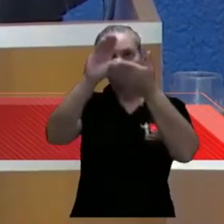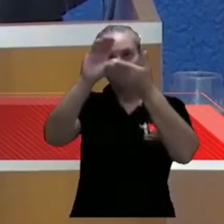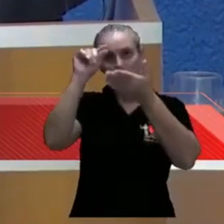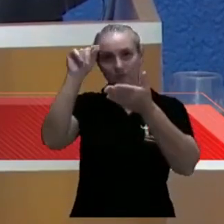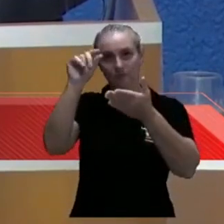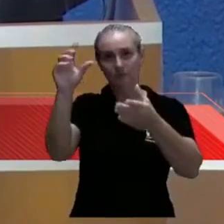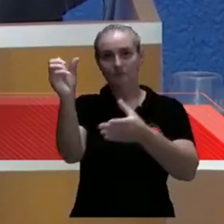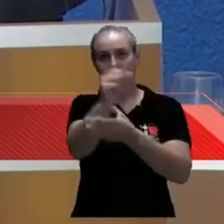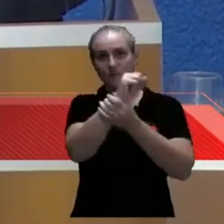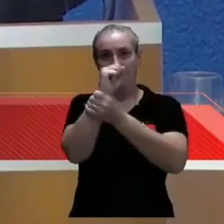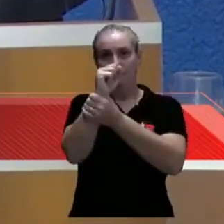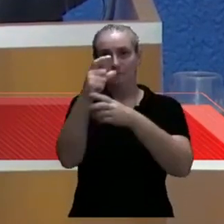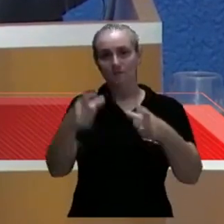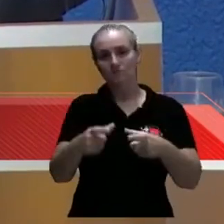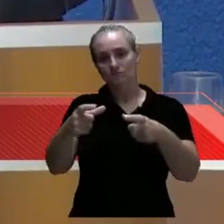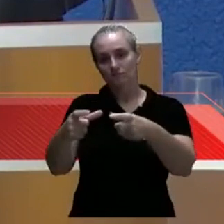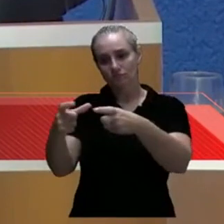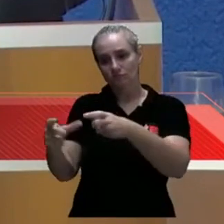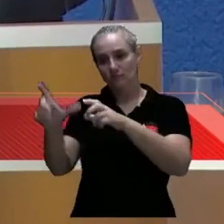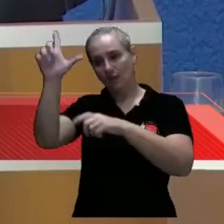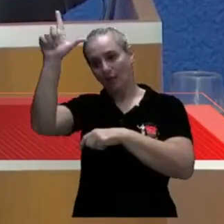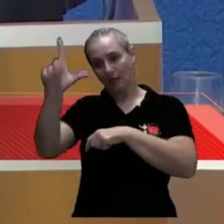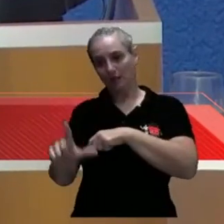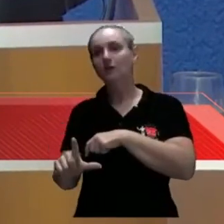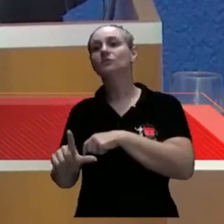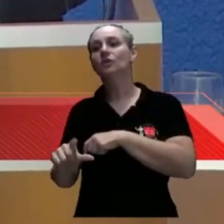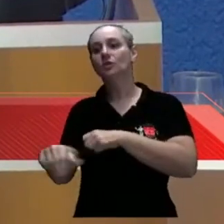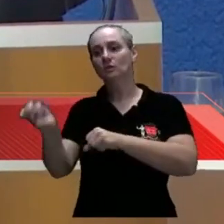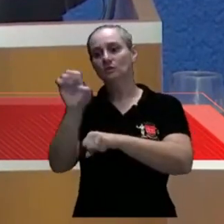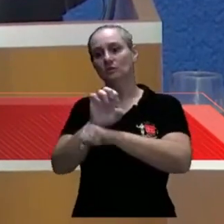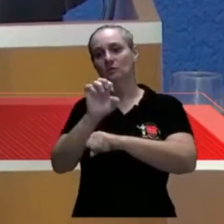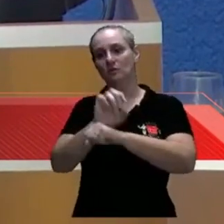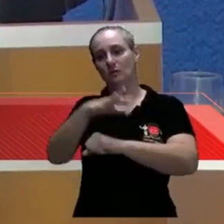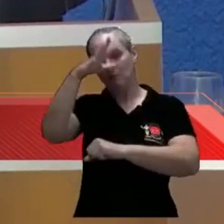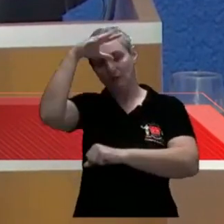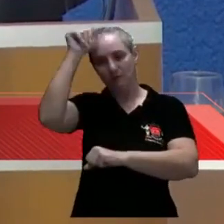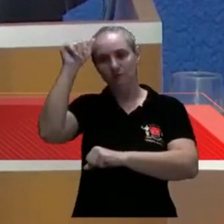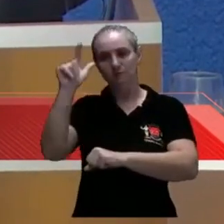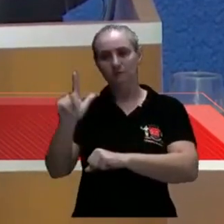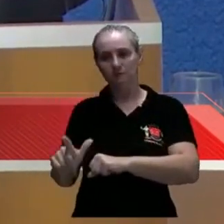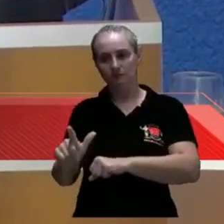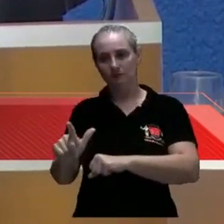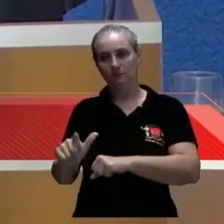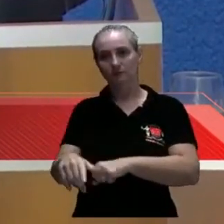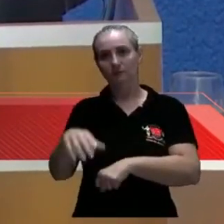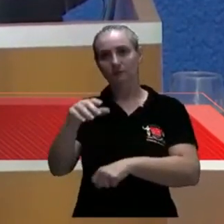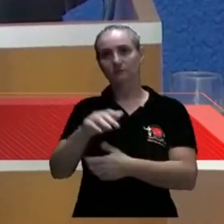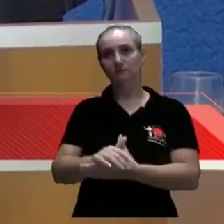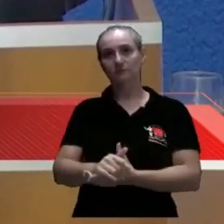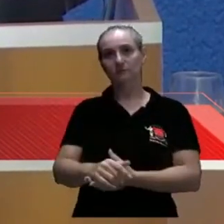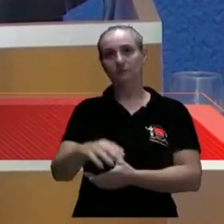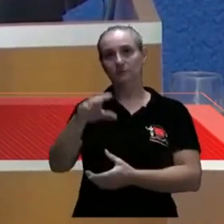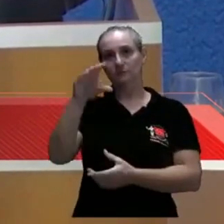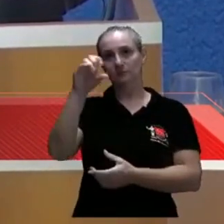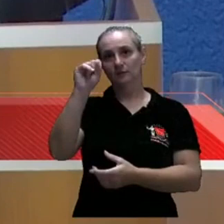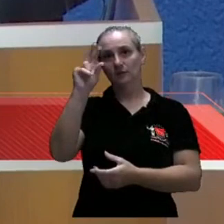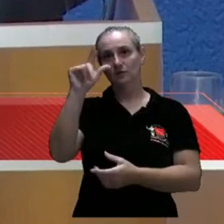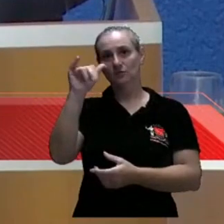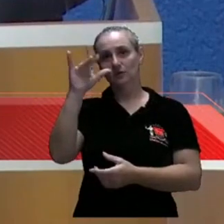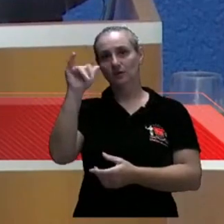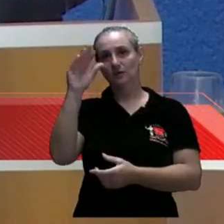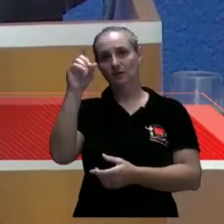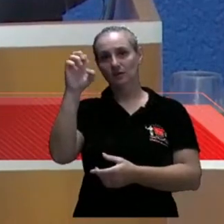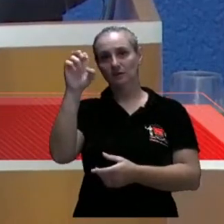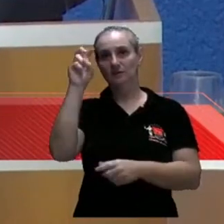Iterativo de Segurança Microrregional Leste do Estado do Mato Grosso do Sul, os senhores Sueide Silva Torres,